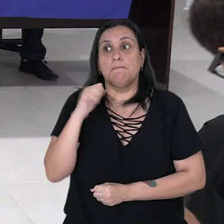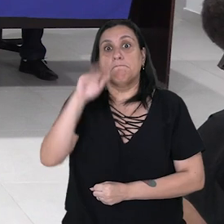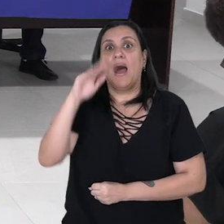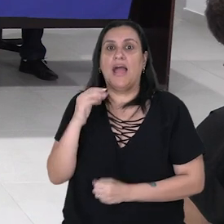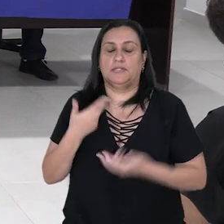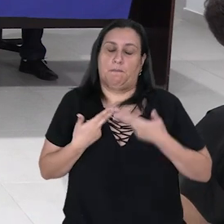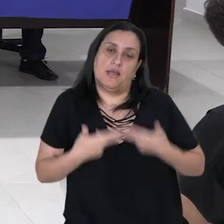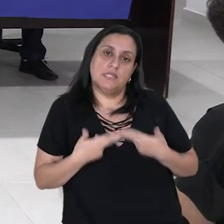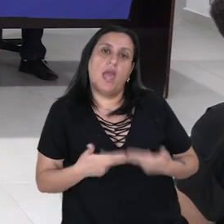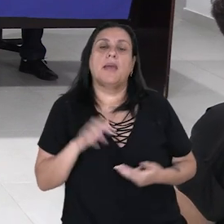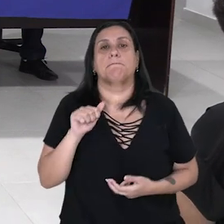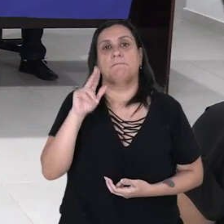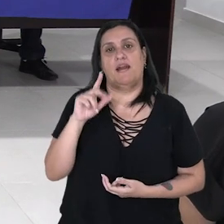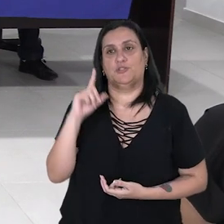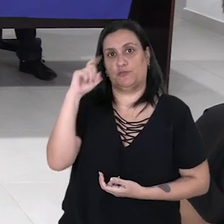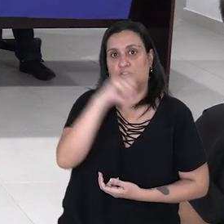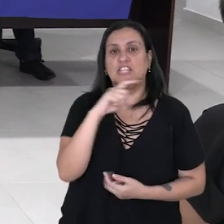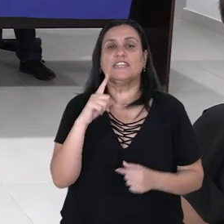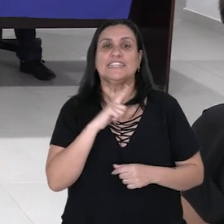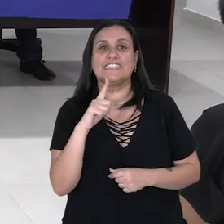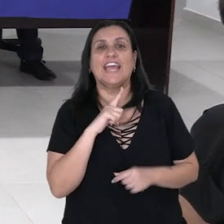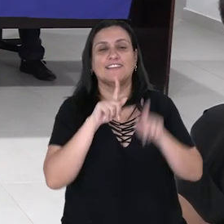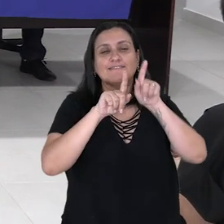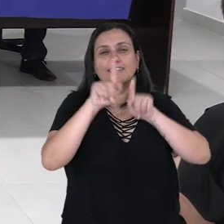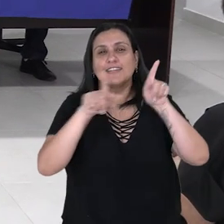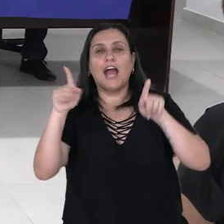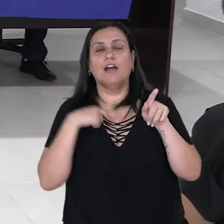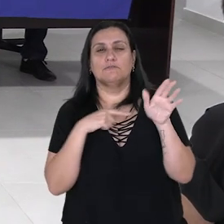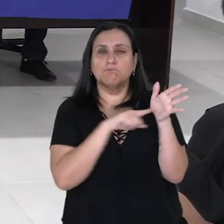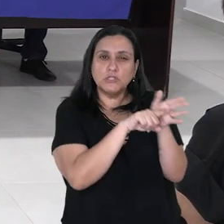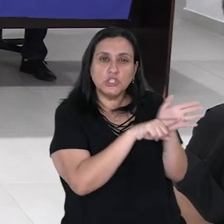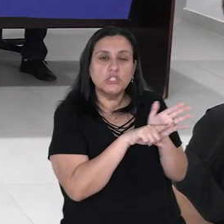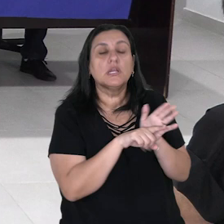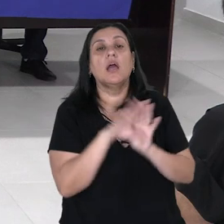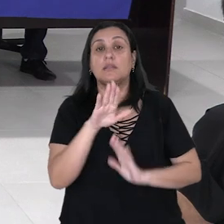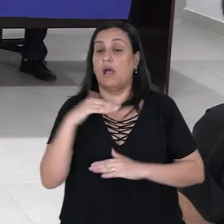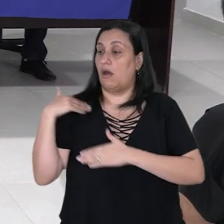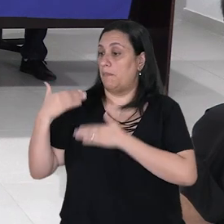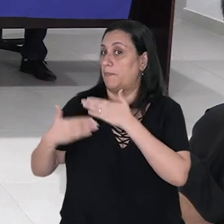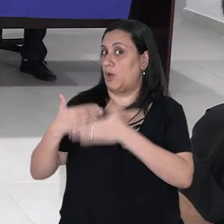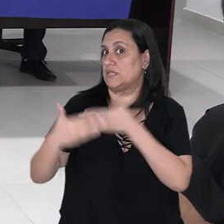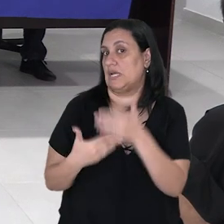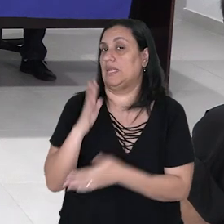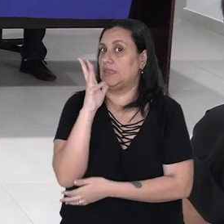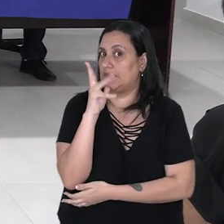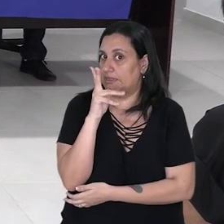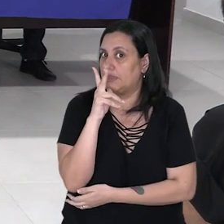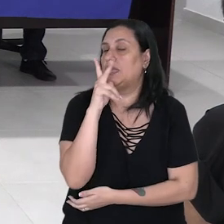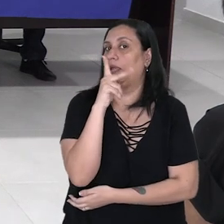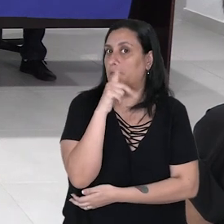mais paciência, tem a parte das grafias que eu devo consultar. Então, é um processo demorado. Tem que